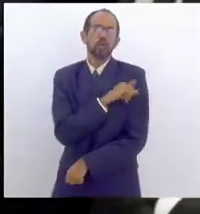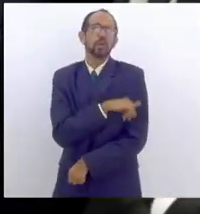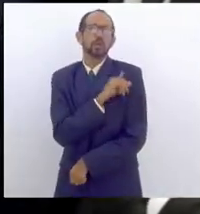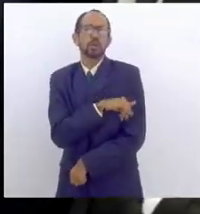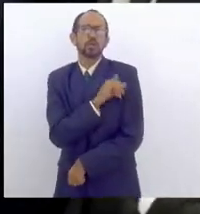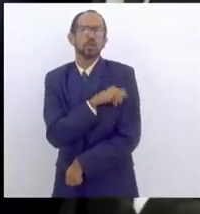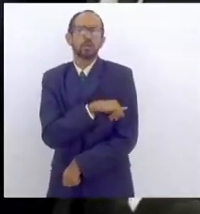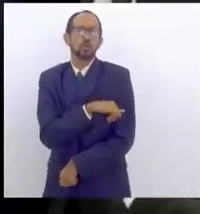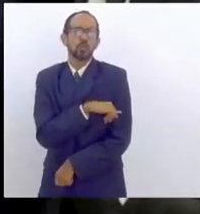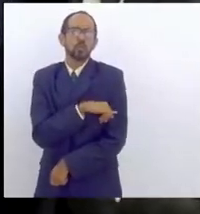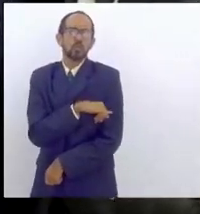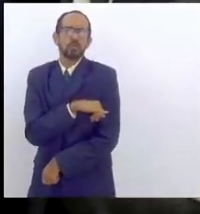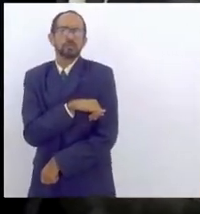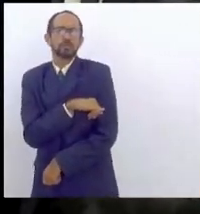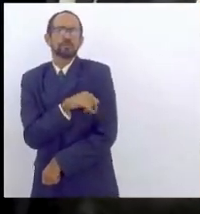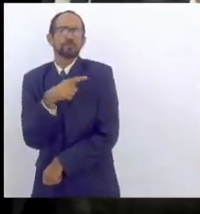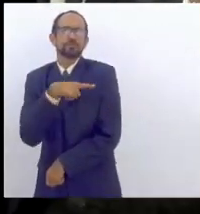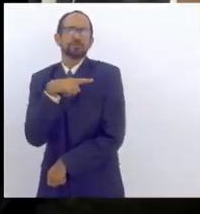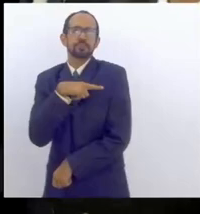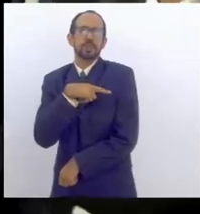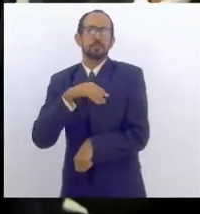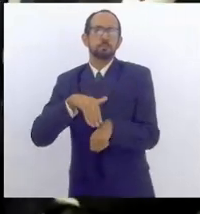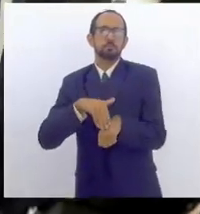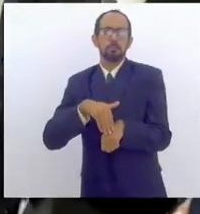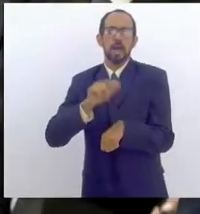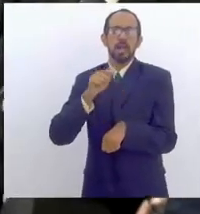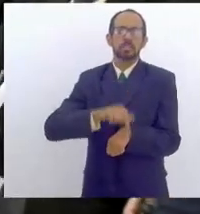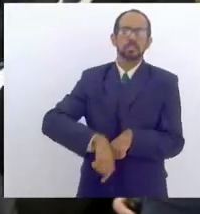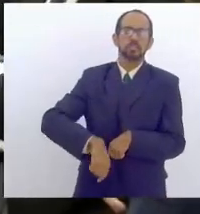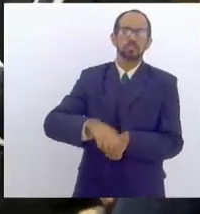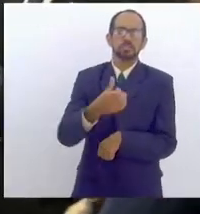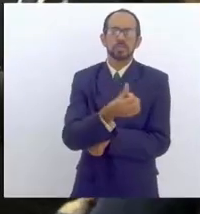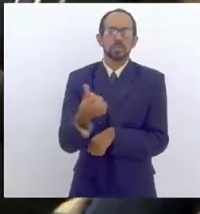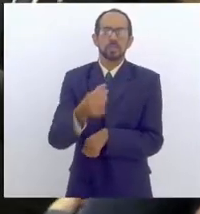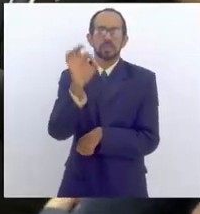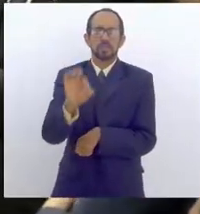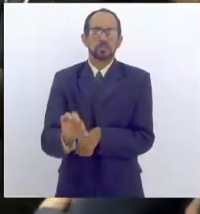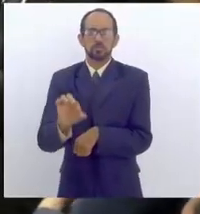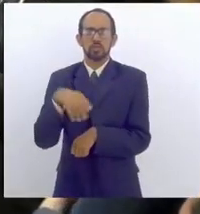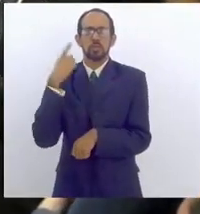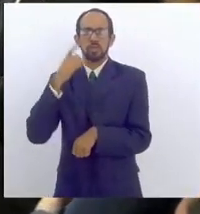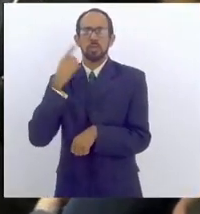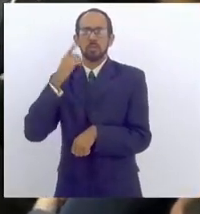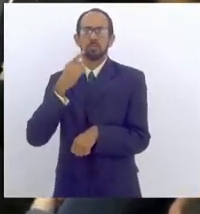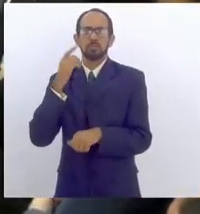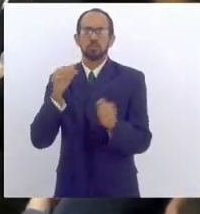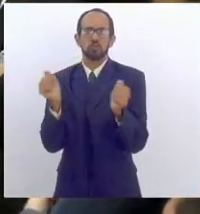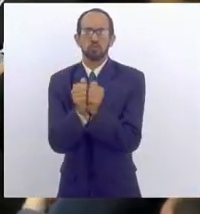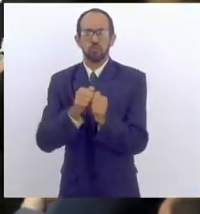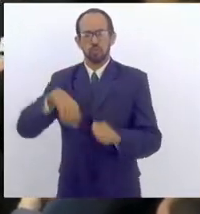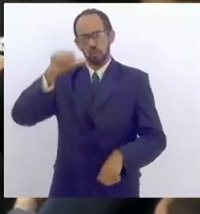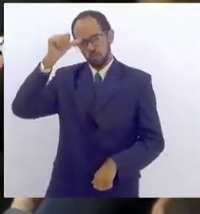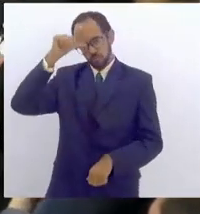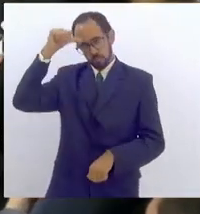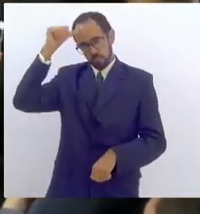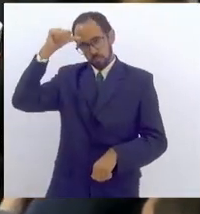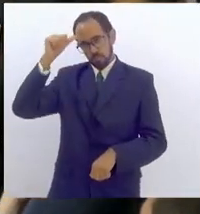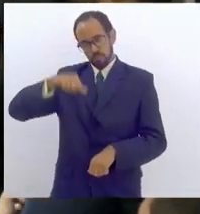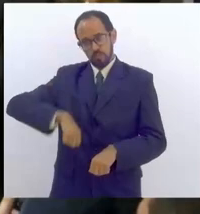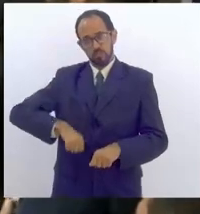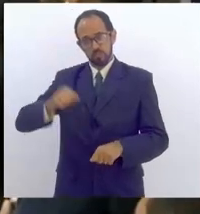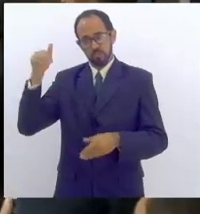ser composto por mais de 2/3 de deputados que tiveram juntos com Cláudio Castro na corrida eleitoral que